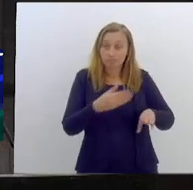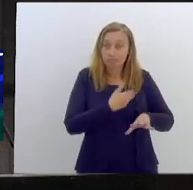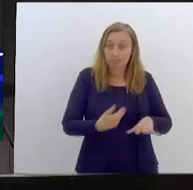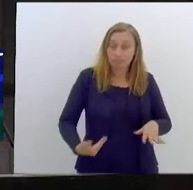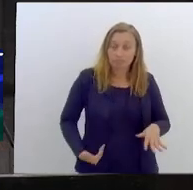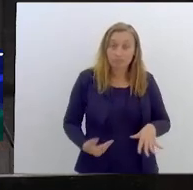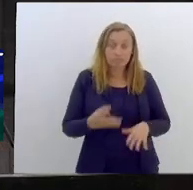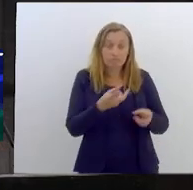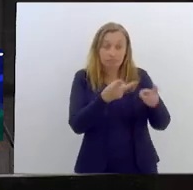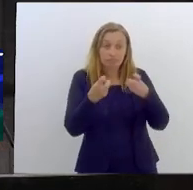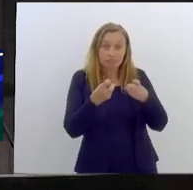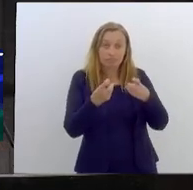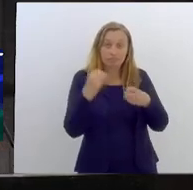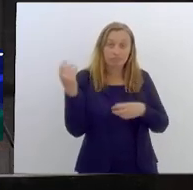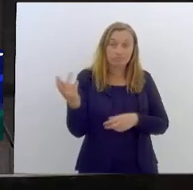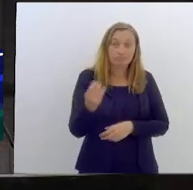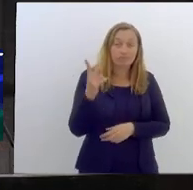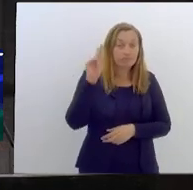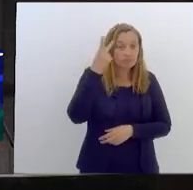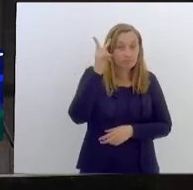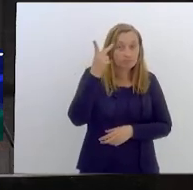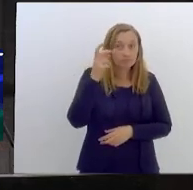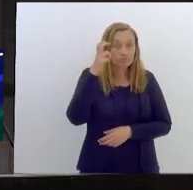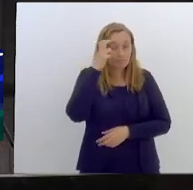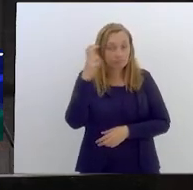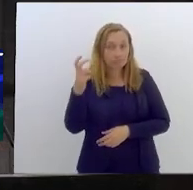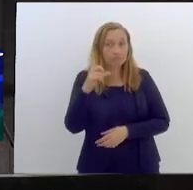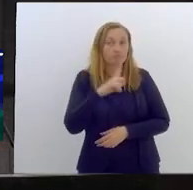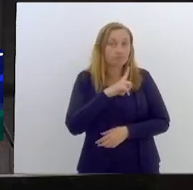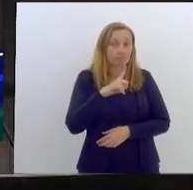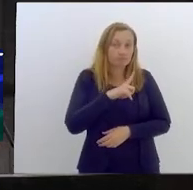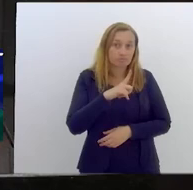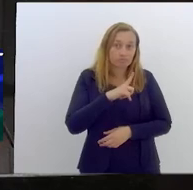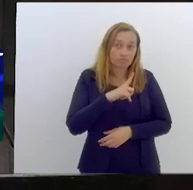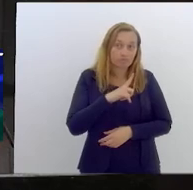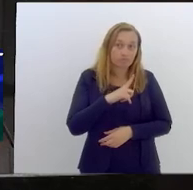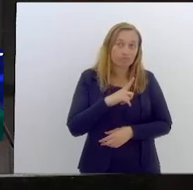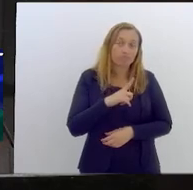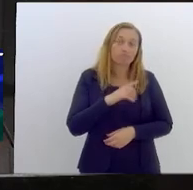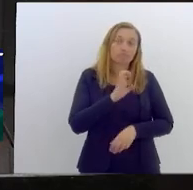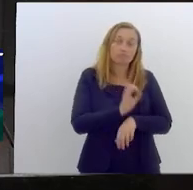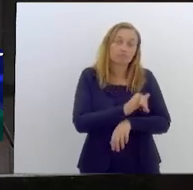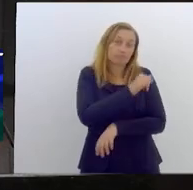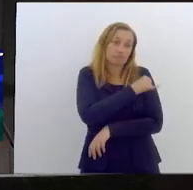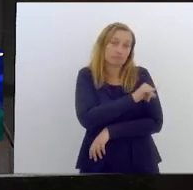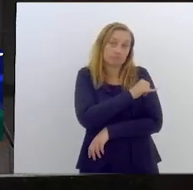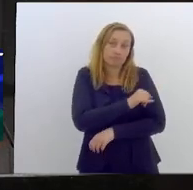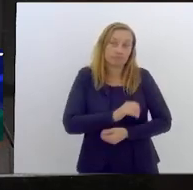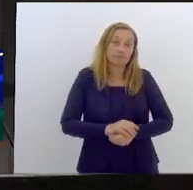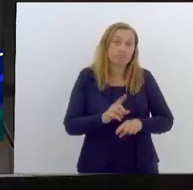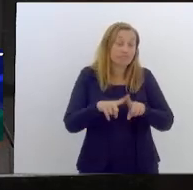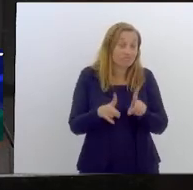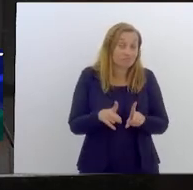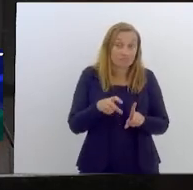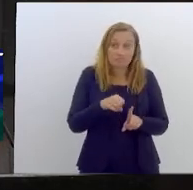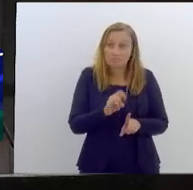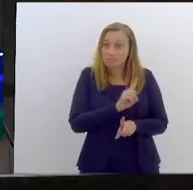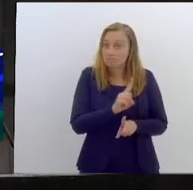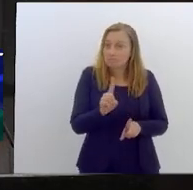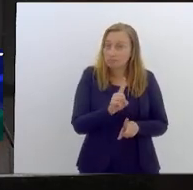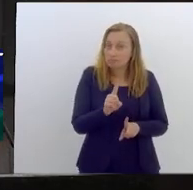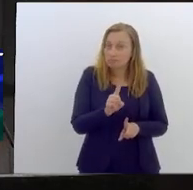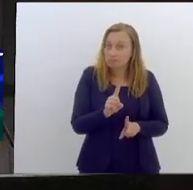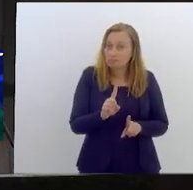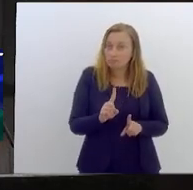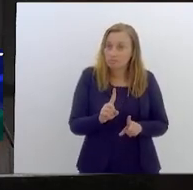a importância histórica cultural que este arquivo tem para o estado do Rio de Janeiro. Mas se nós não